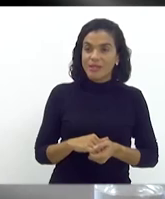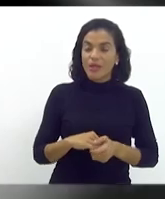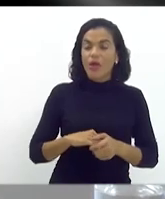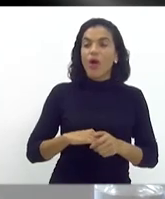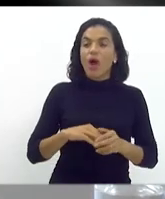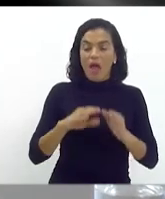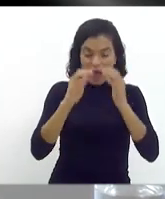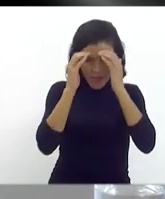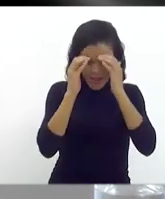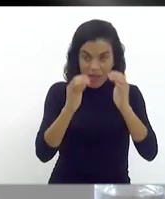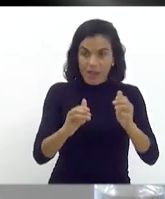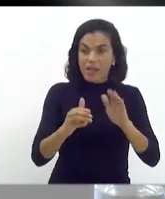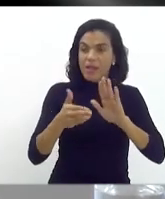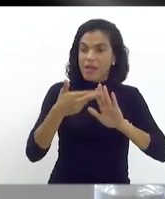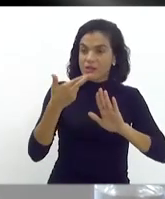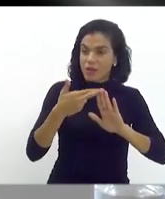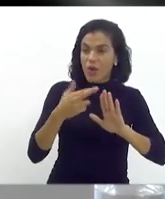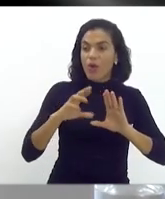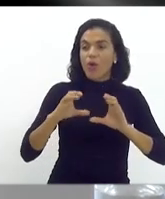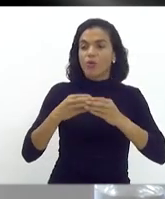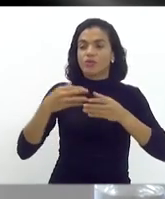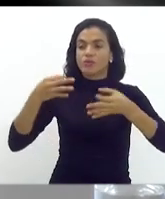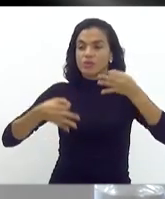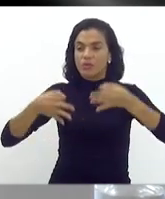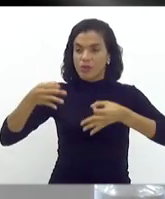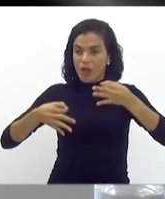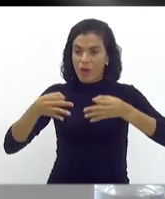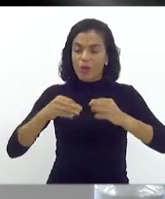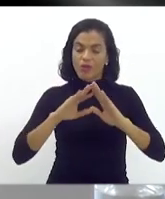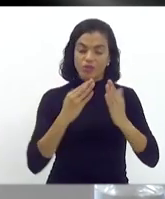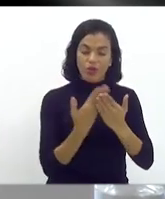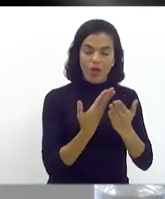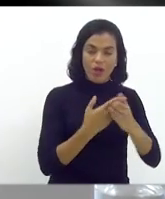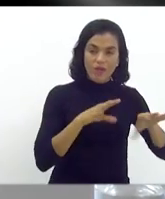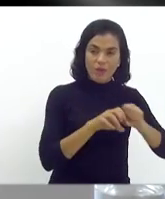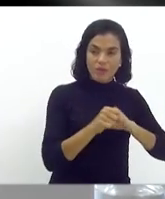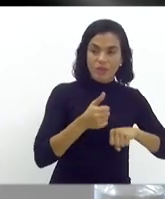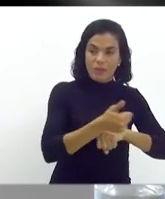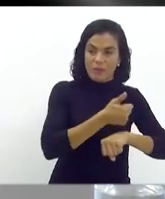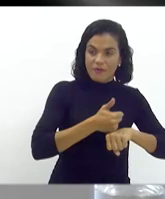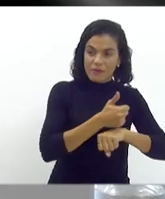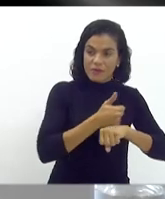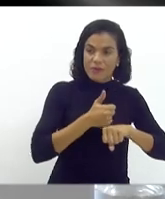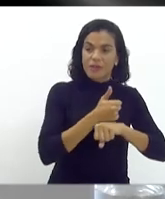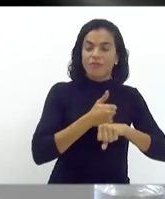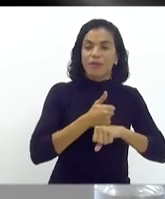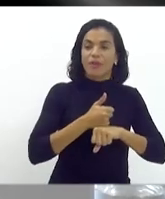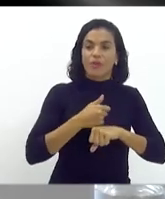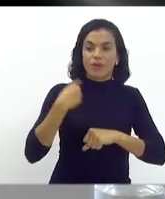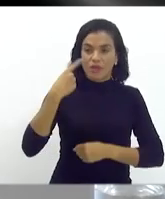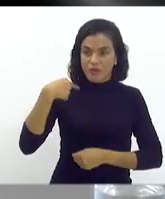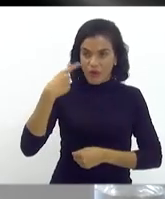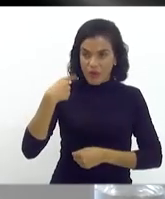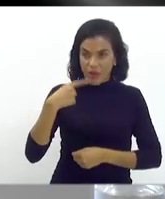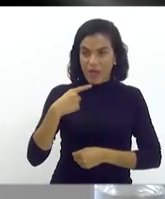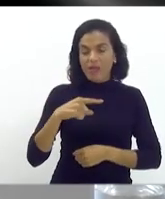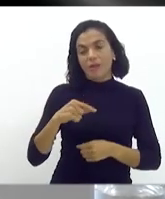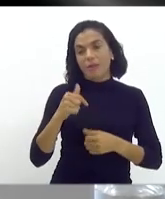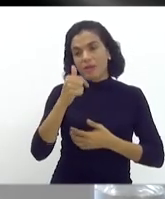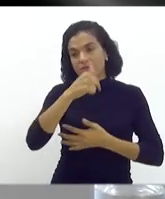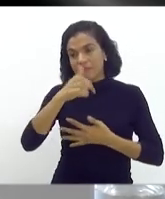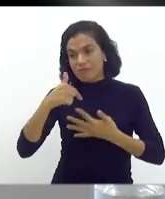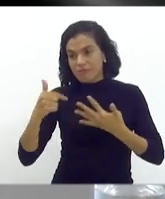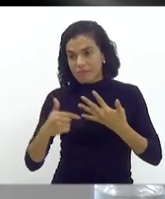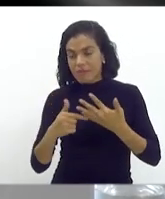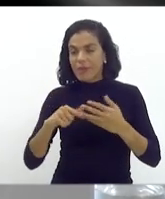cumprimento da resolução os tribunais em colaboração com a escola nacional de formação e aperfeiçoamento dos magistrados e das demais escolas